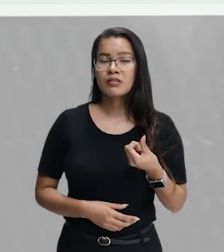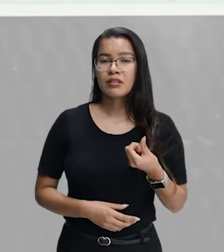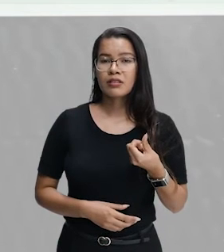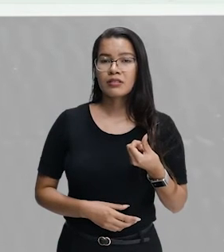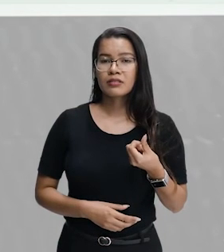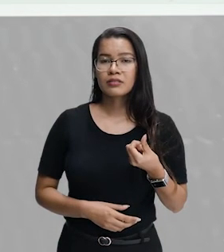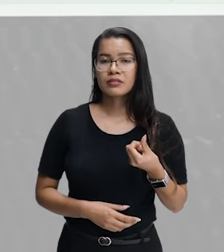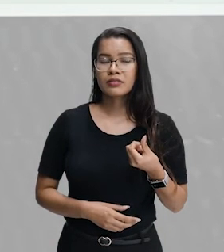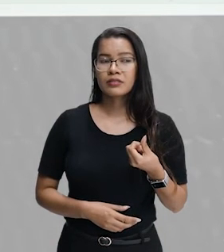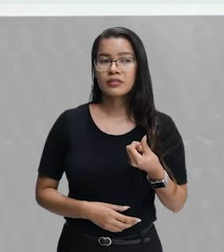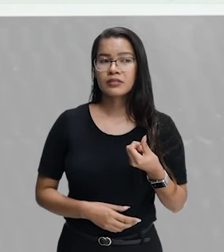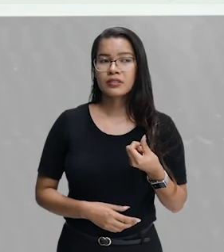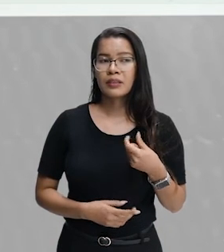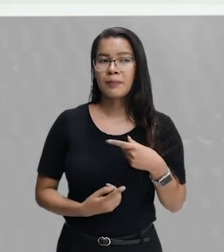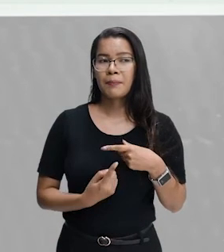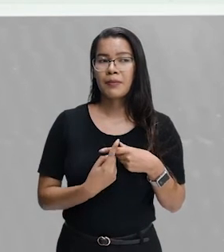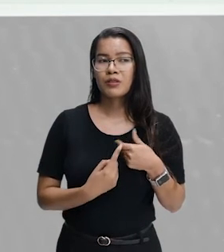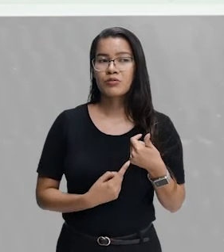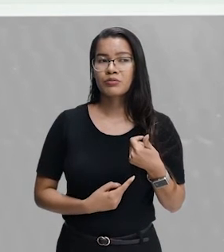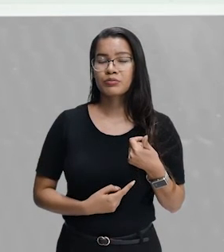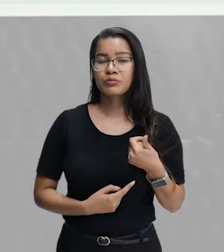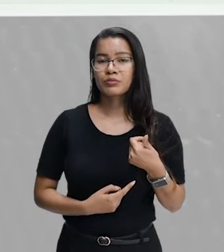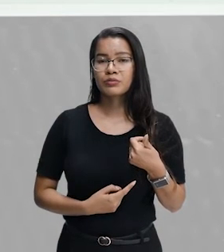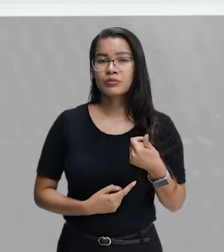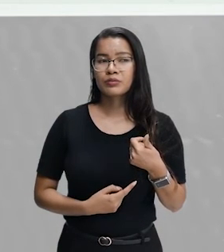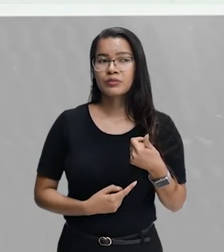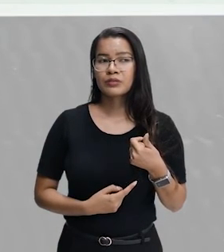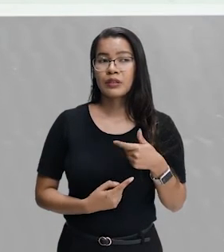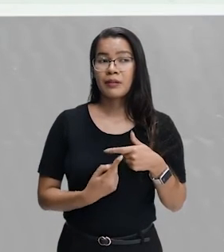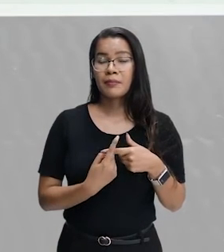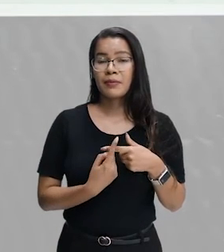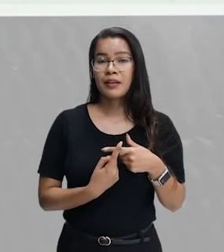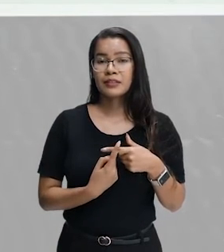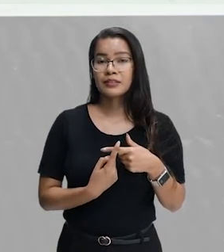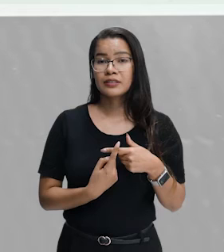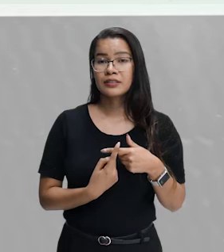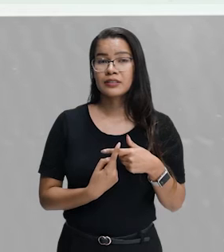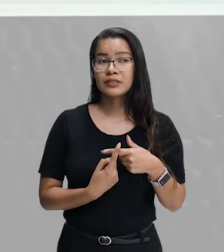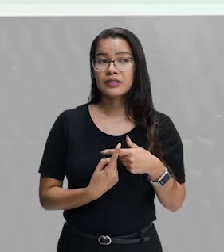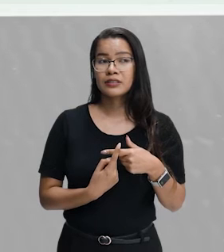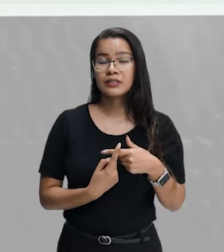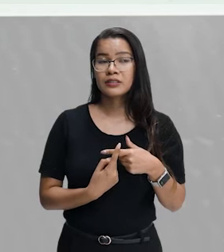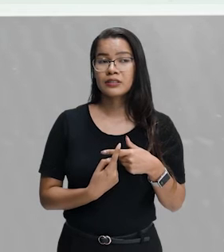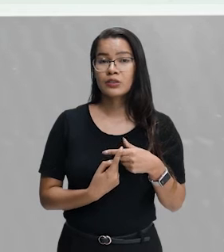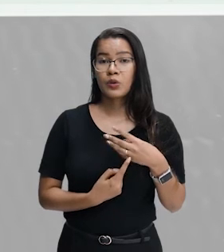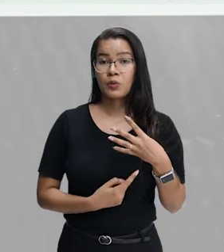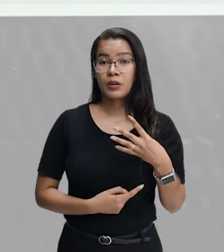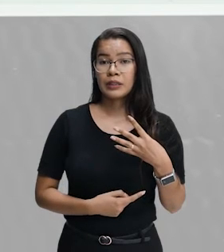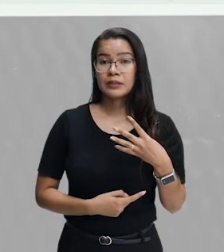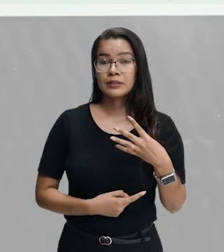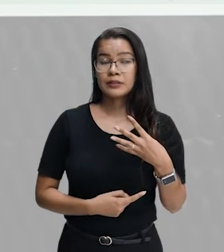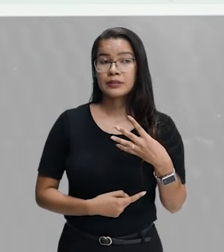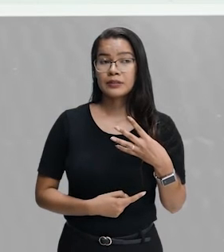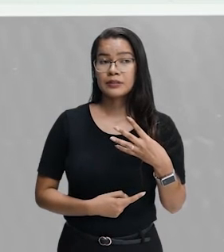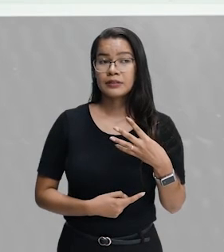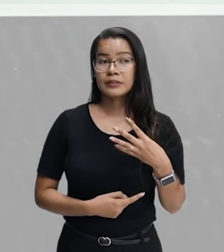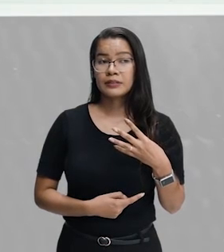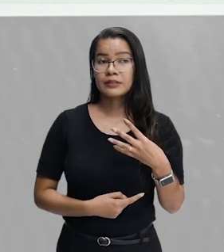16 mais 1 mais 4